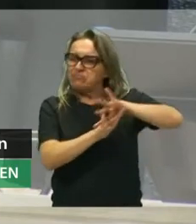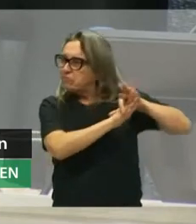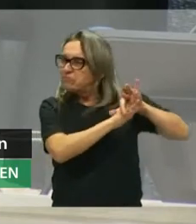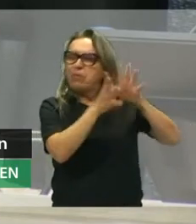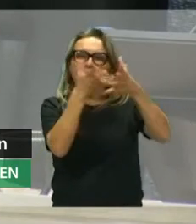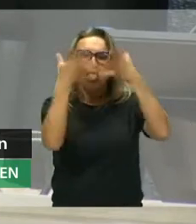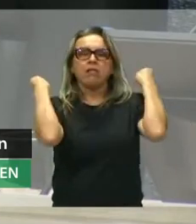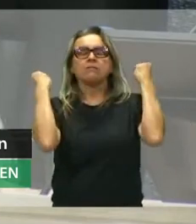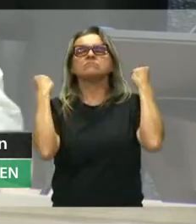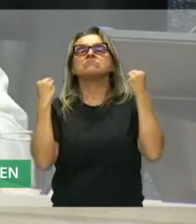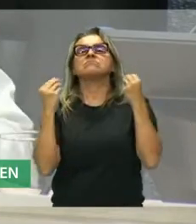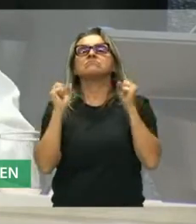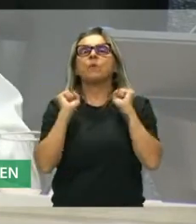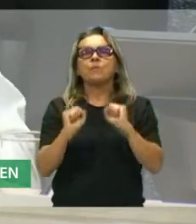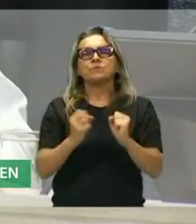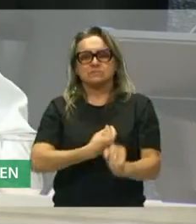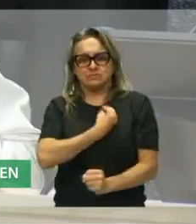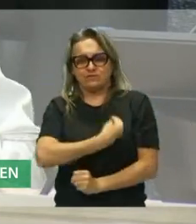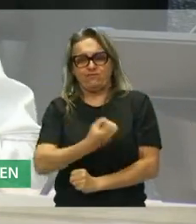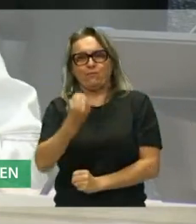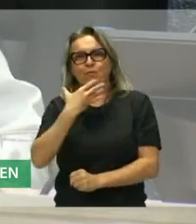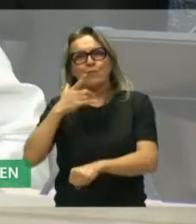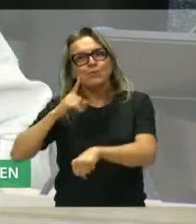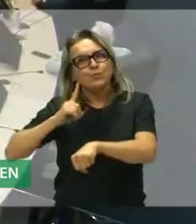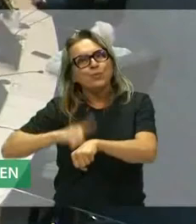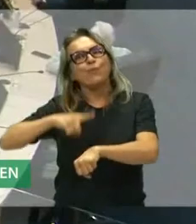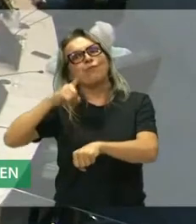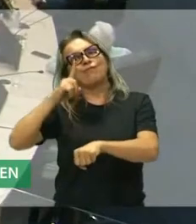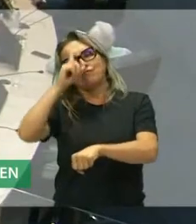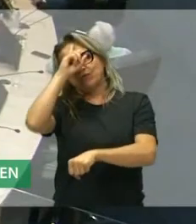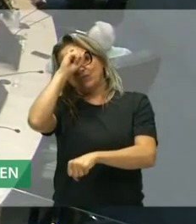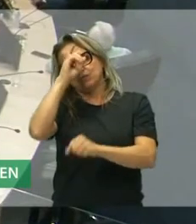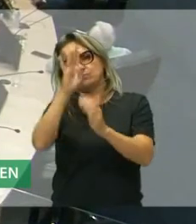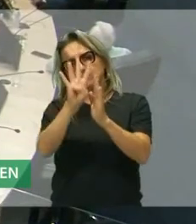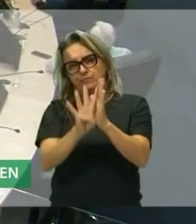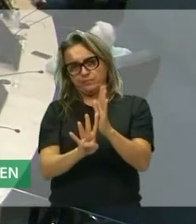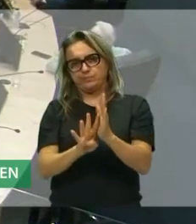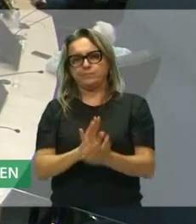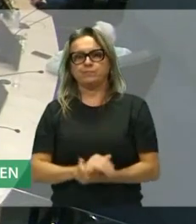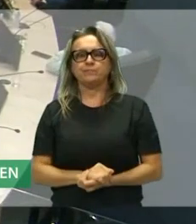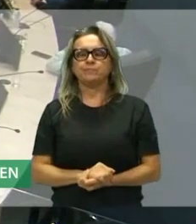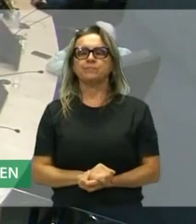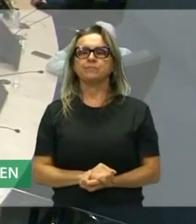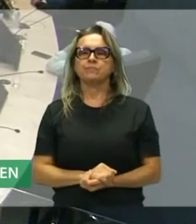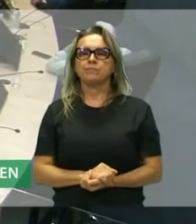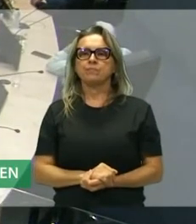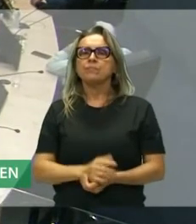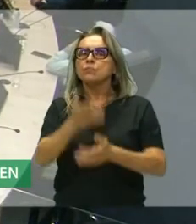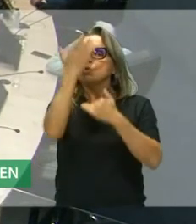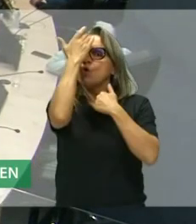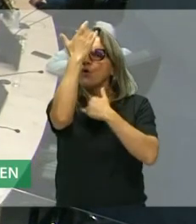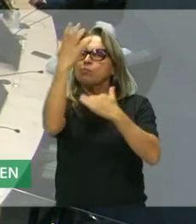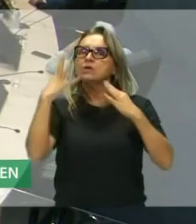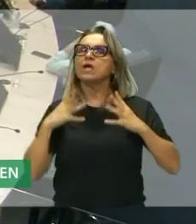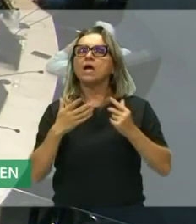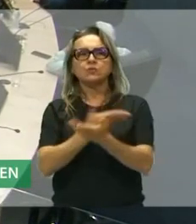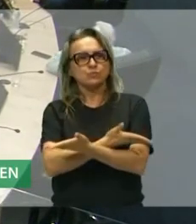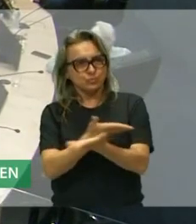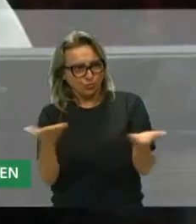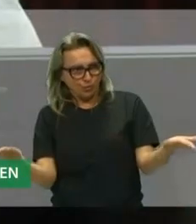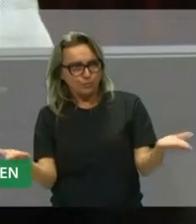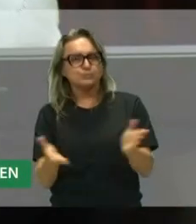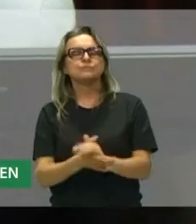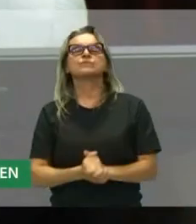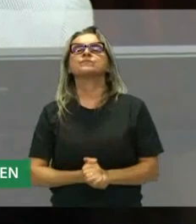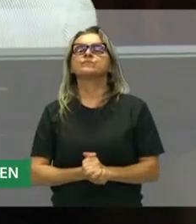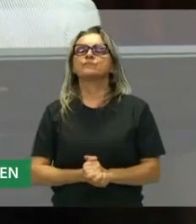no Marieta. Muito obrigada. Obrigado a todos, né, que compareceram, todas as entidades